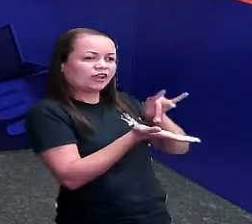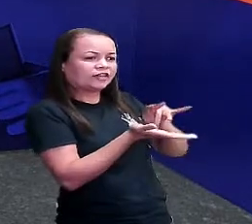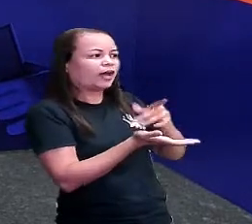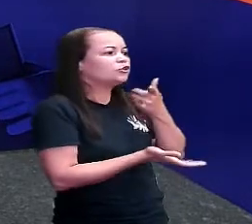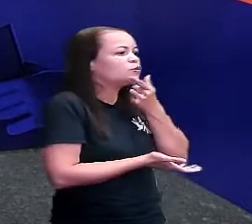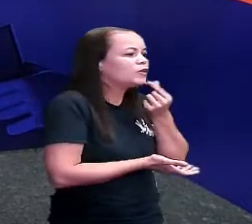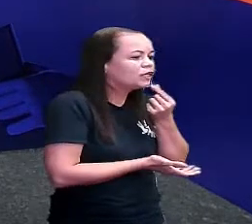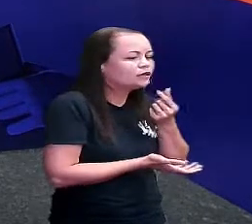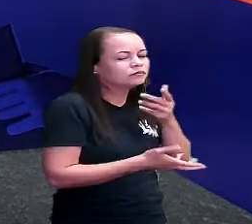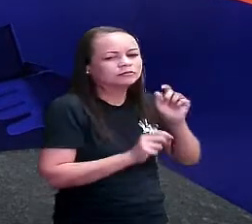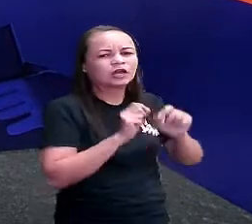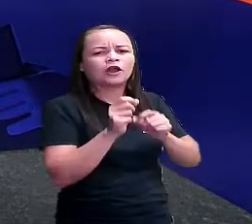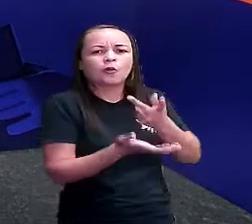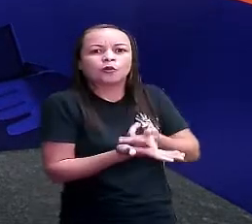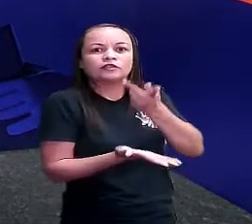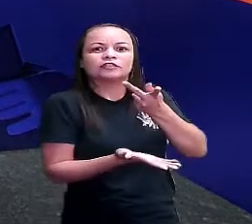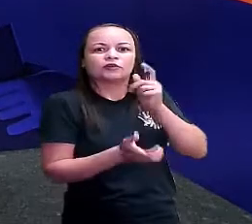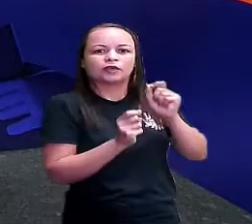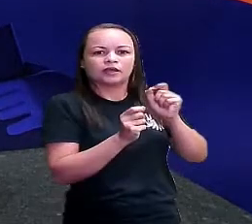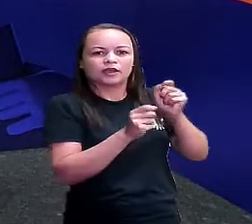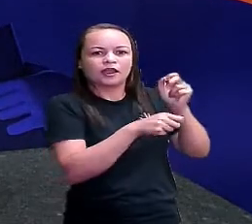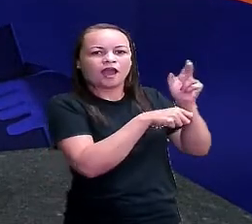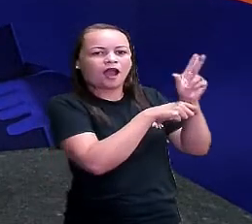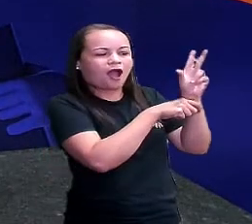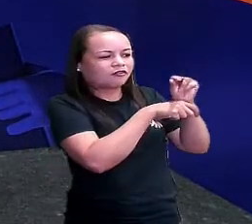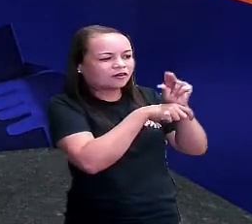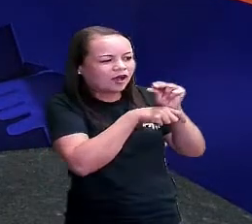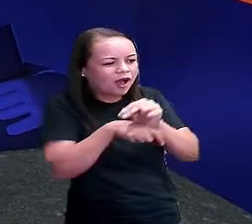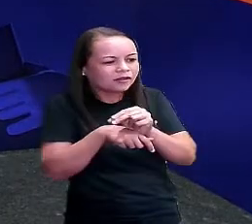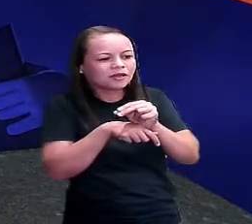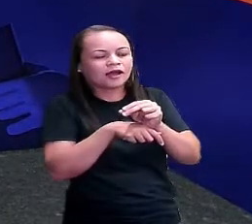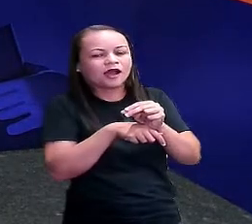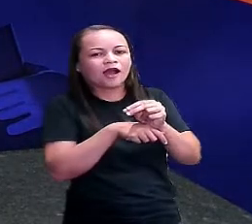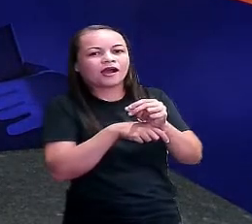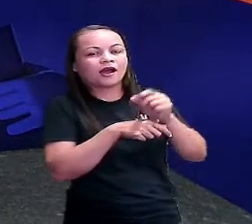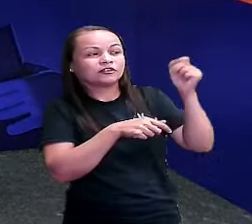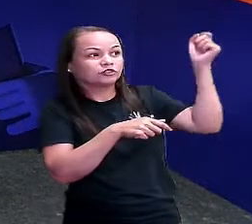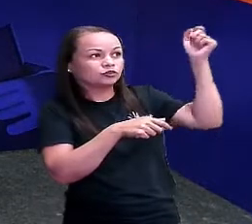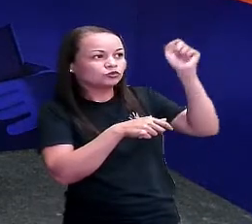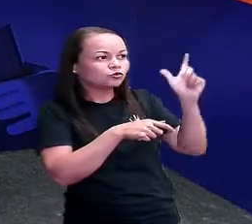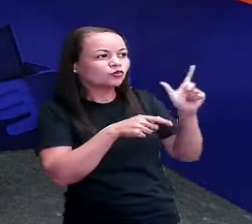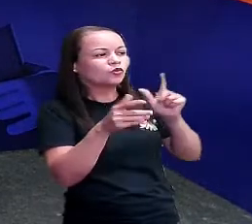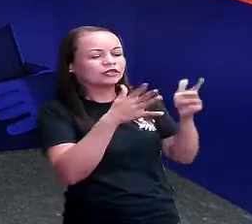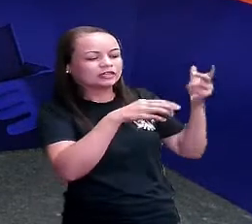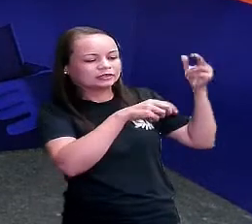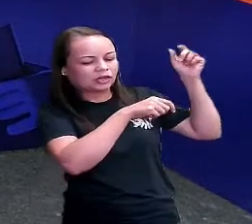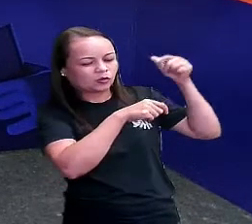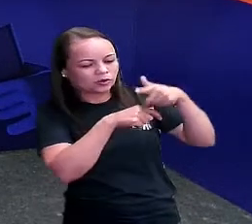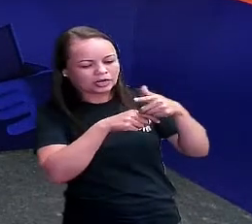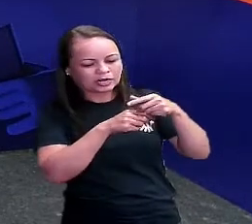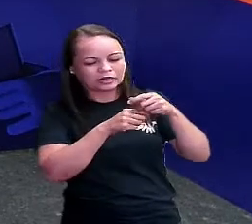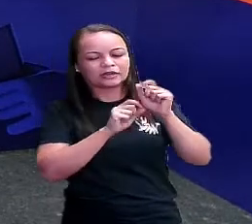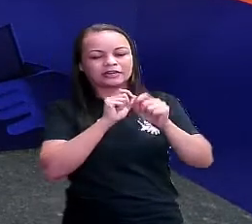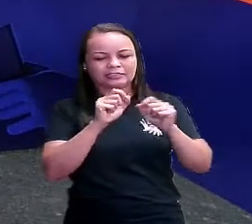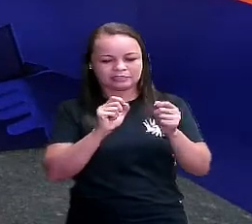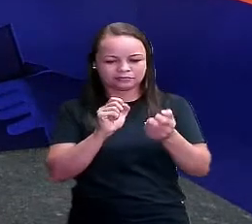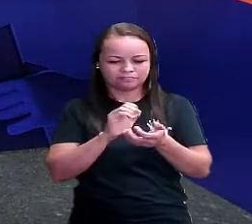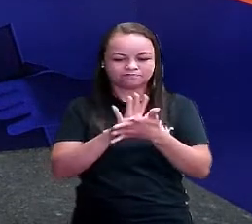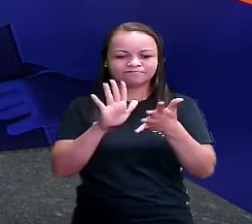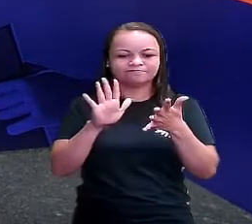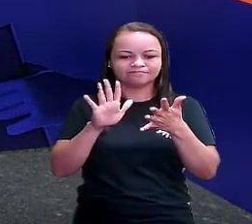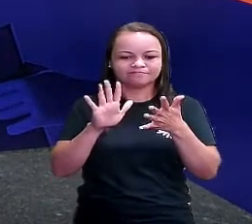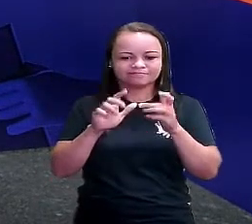que aconteceu? A fada azul desceu lá da estrela e concedeu o desejo do Pinóquio.